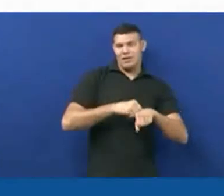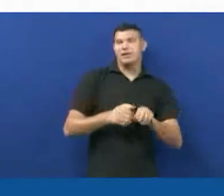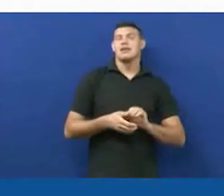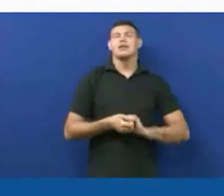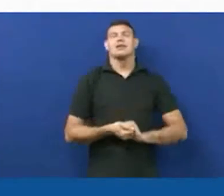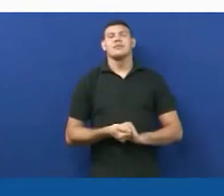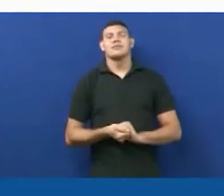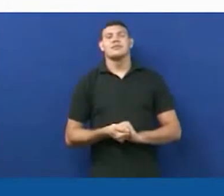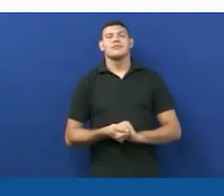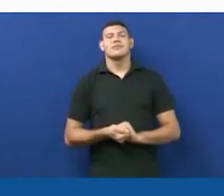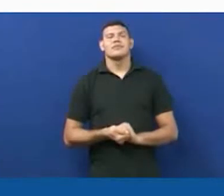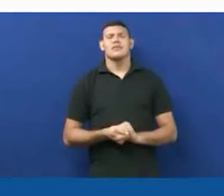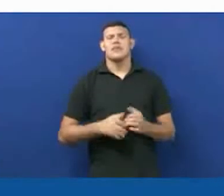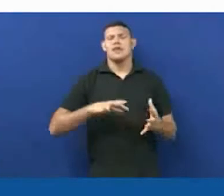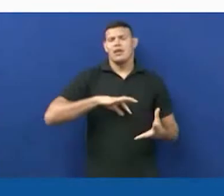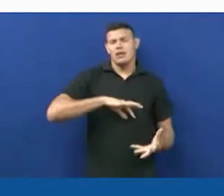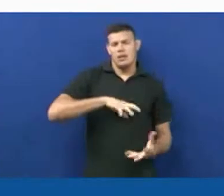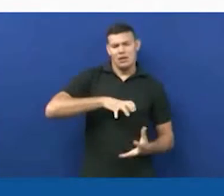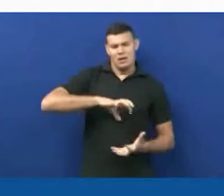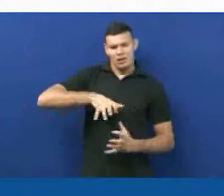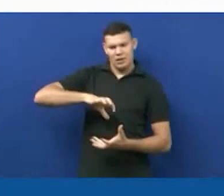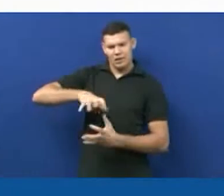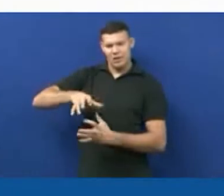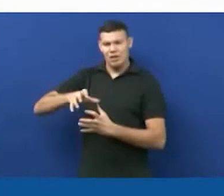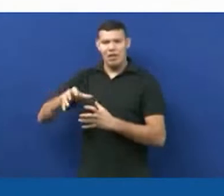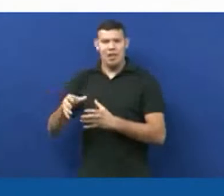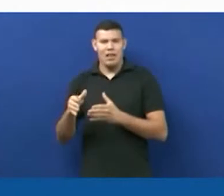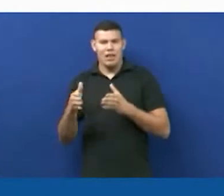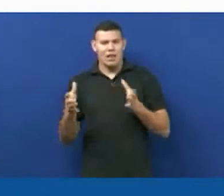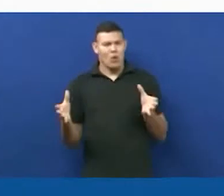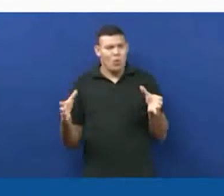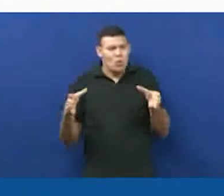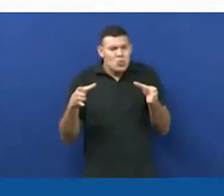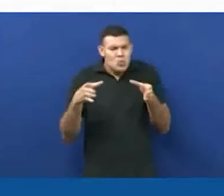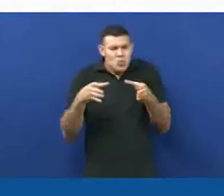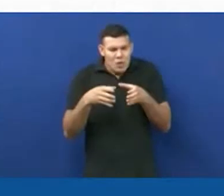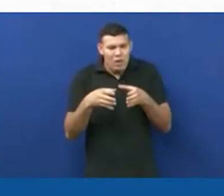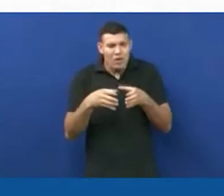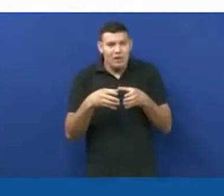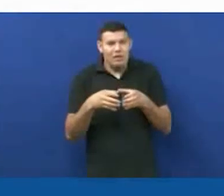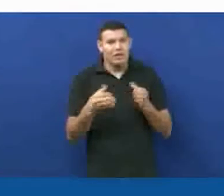E eles são planetas também pequenos em relação aos últimos.